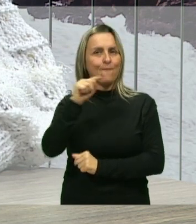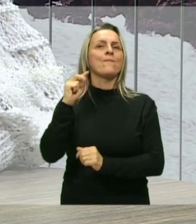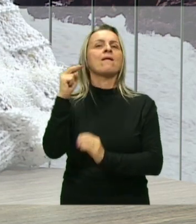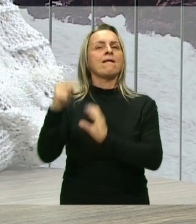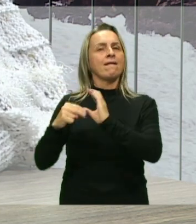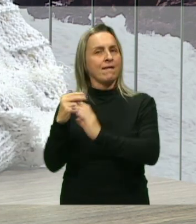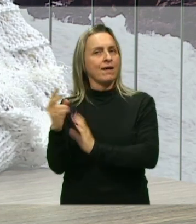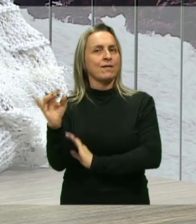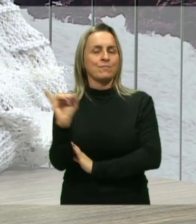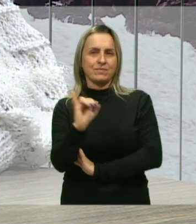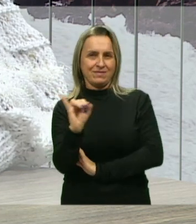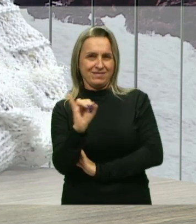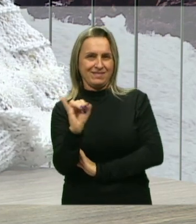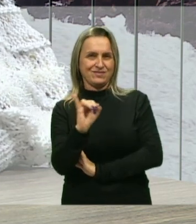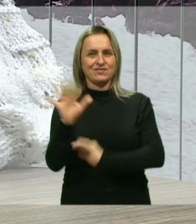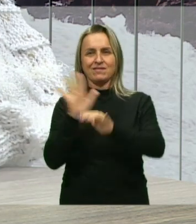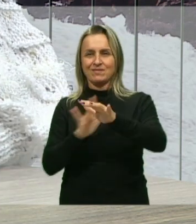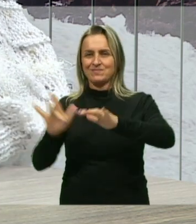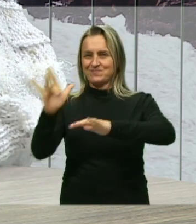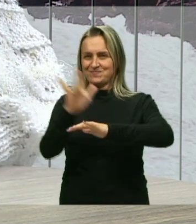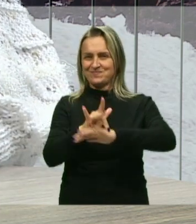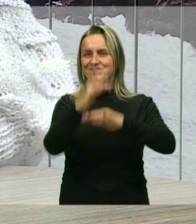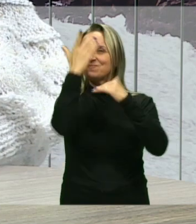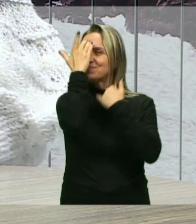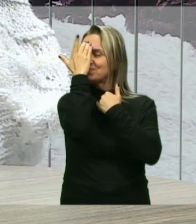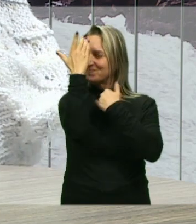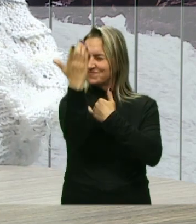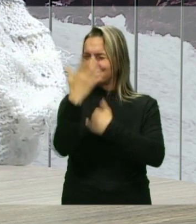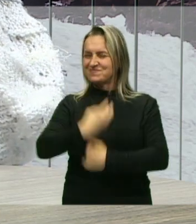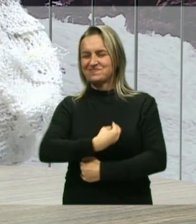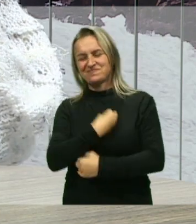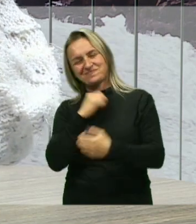@CâmaraItajaí nas redes sociais. Obrigada por estar